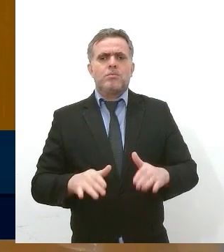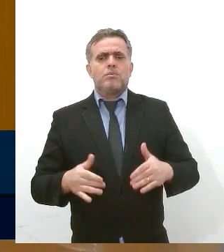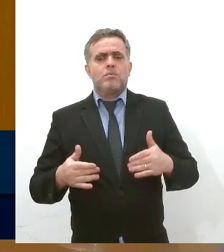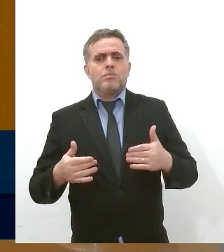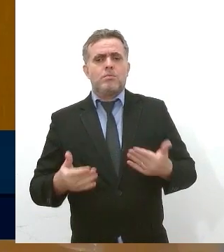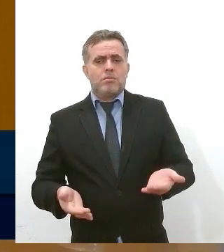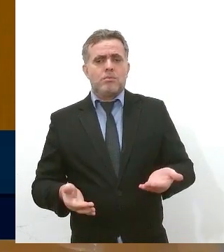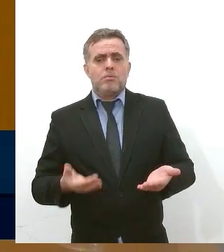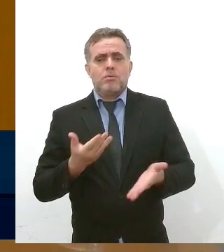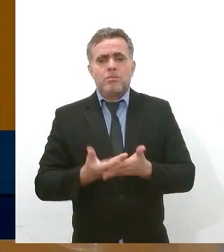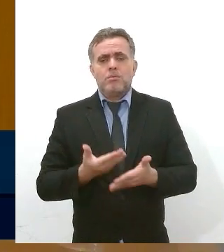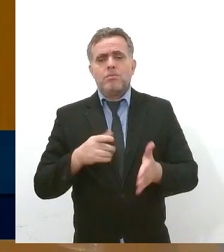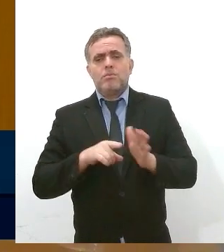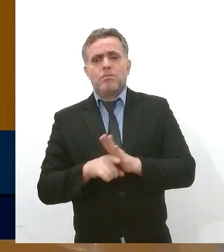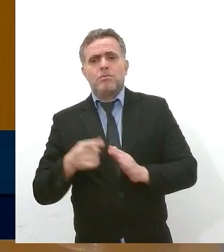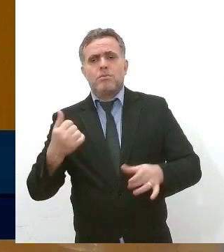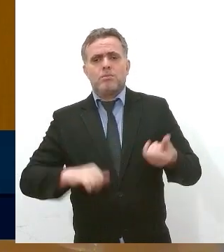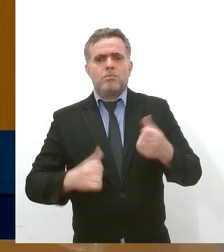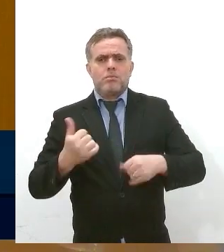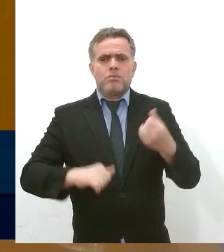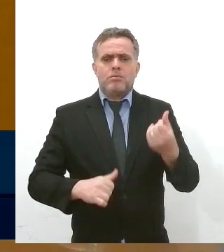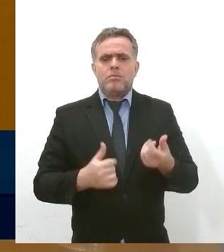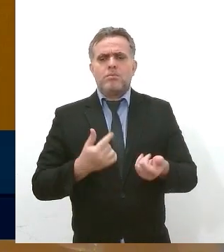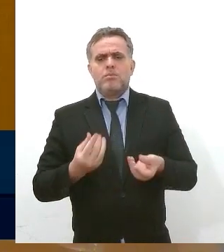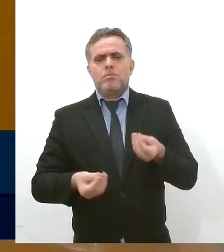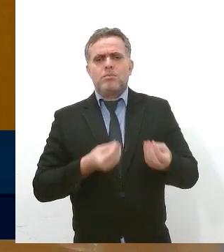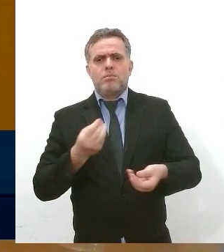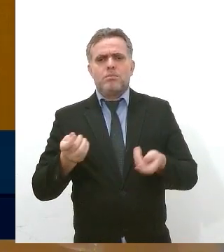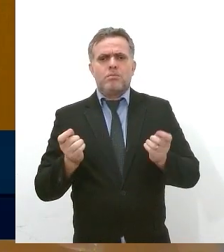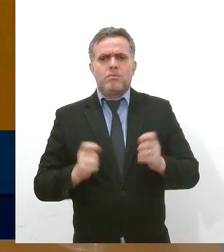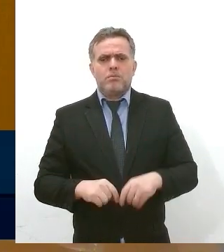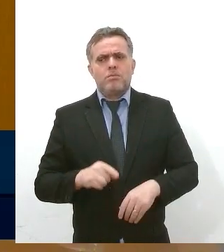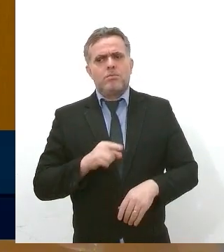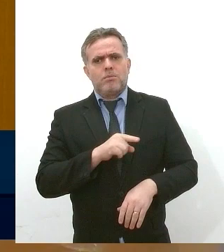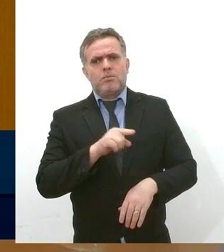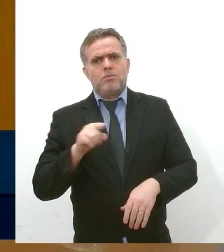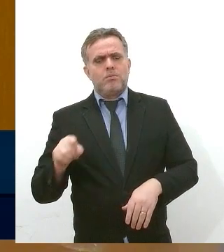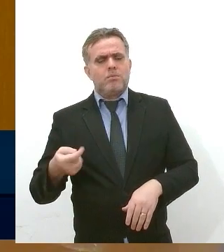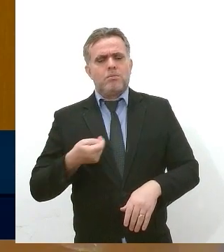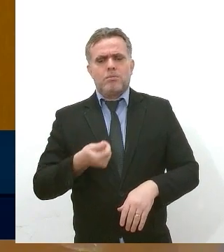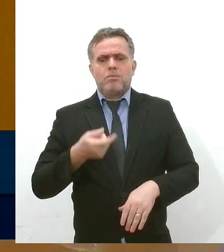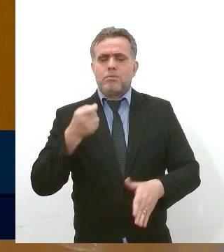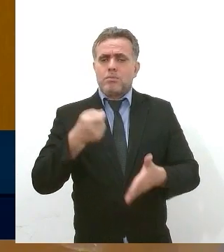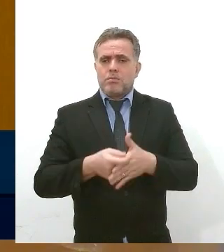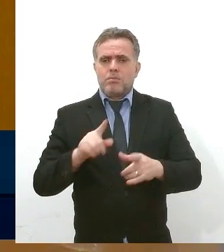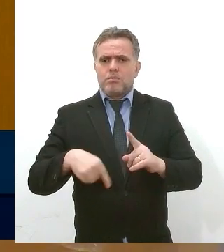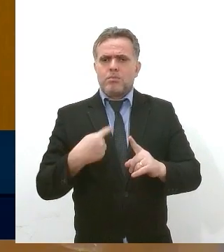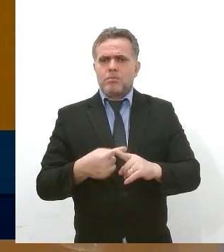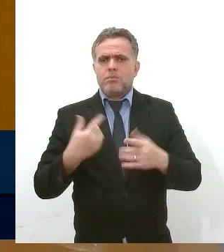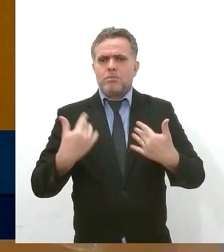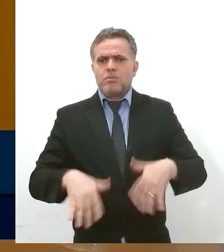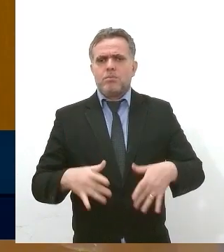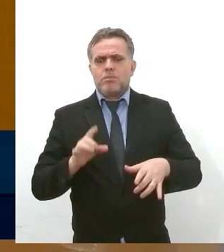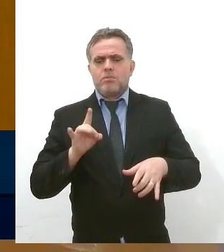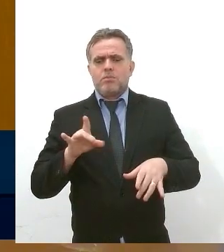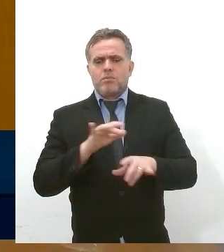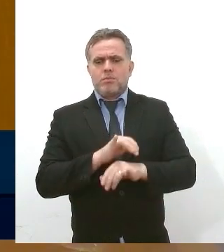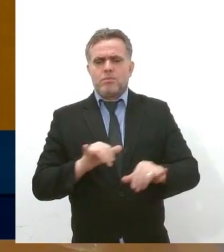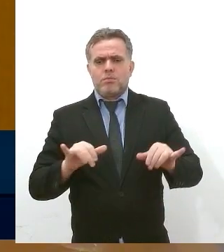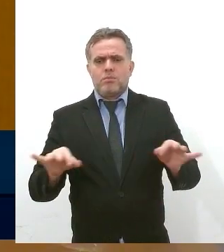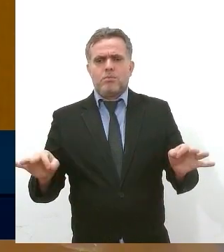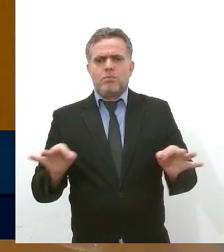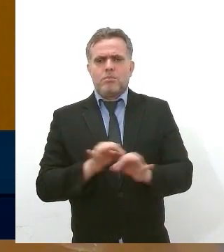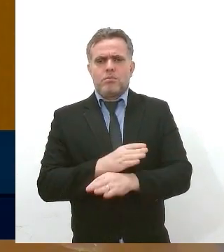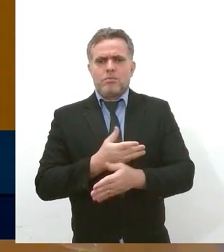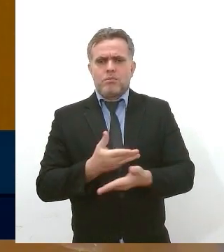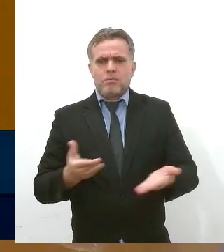fazendo ponderações, enquanto isso o contribuinte pagando mais caro. Era isso, senhor presidente, colegas deputados e deputadas, que eu queria deixar